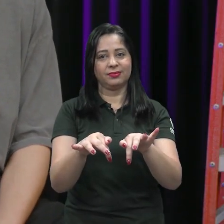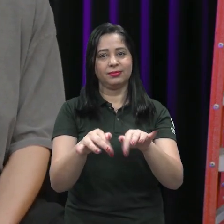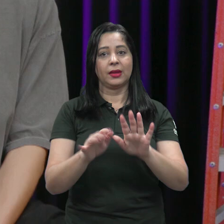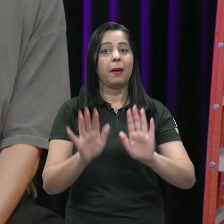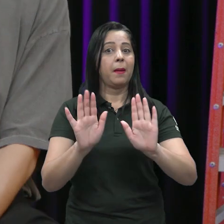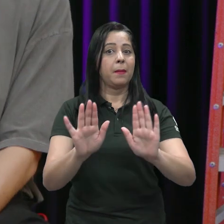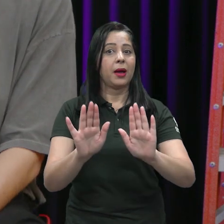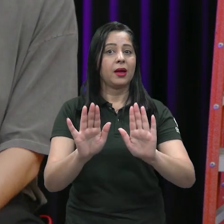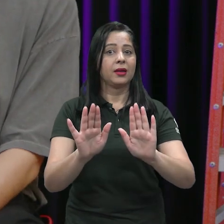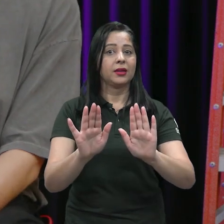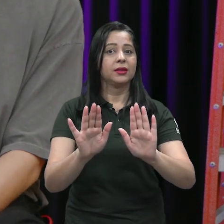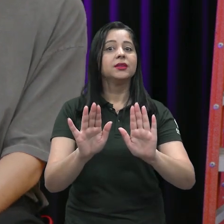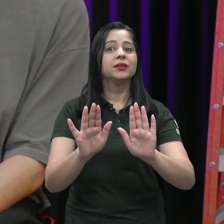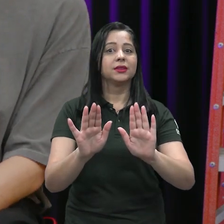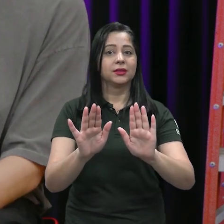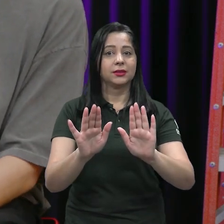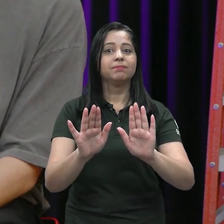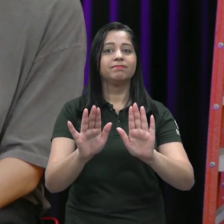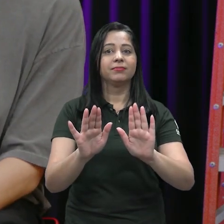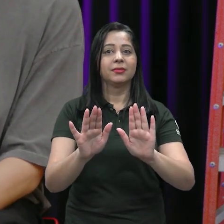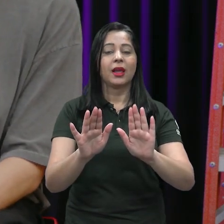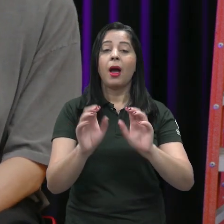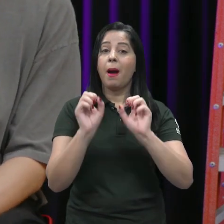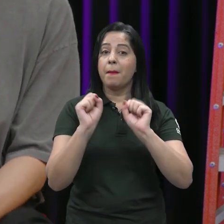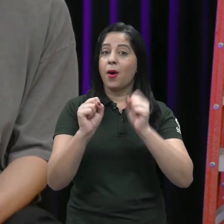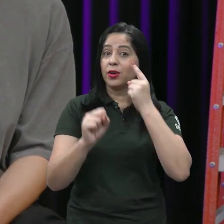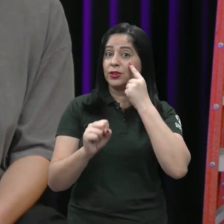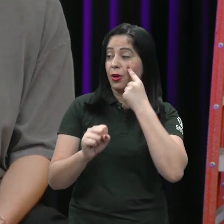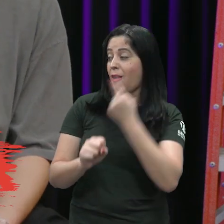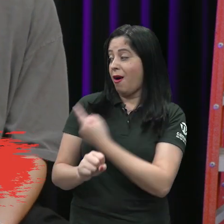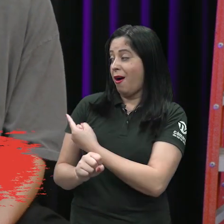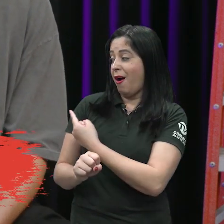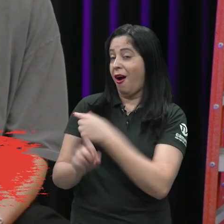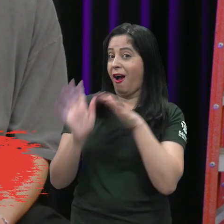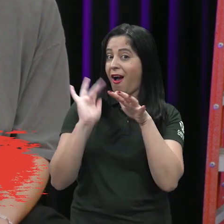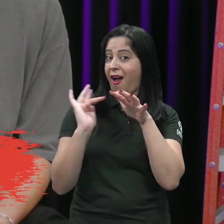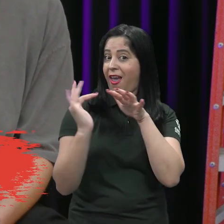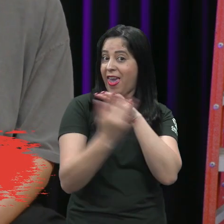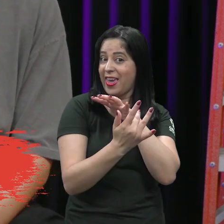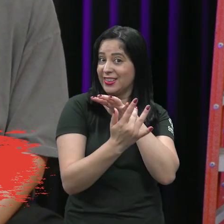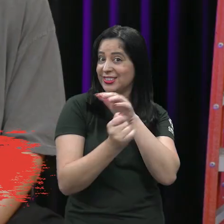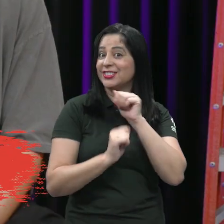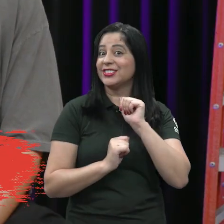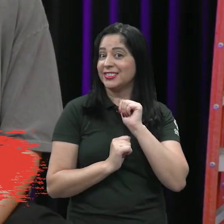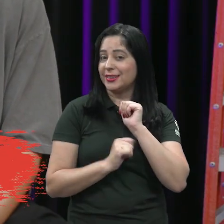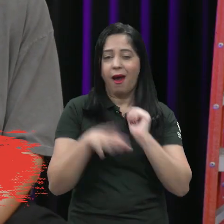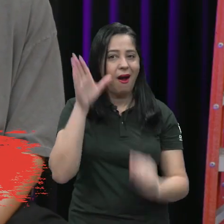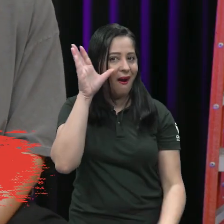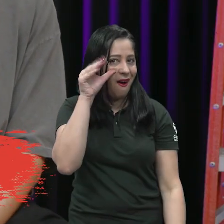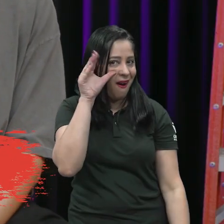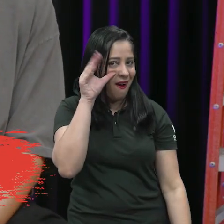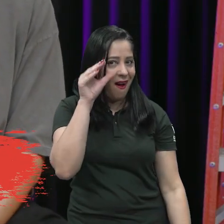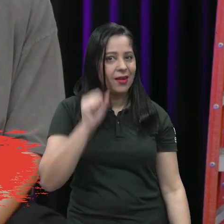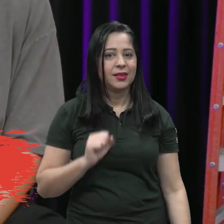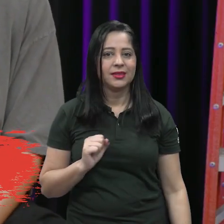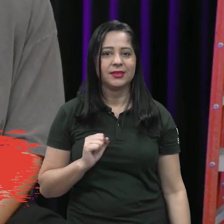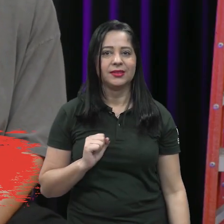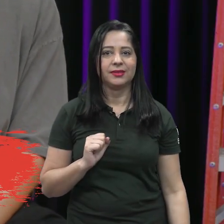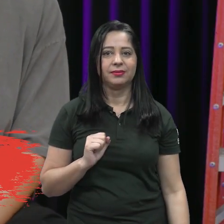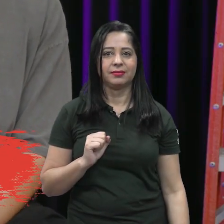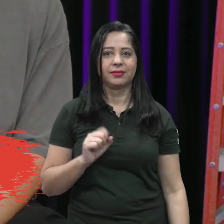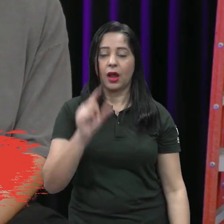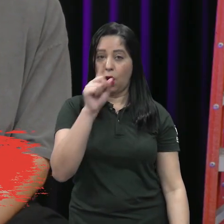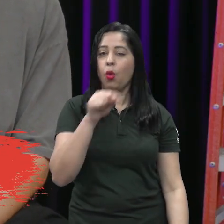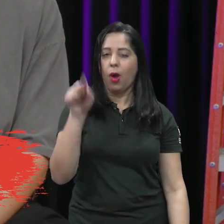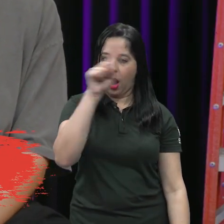Conexão Cultura. Mas a nossa troca, Fer, continua lá nas redes, você sabe, né? Segue a gente lá no TV Câmara SJC.